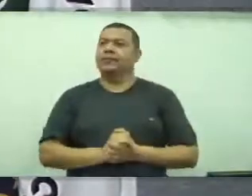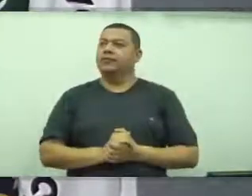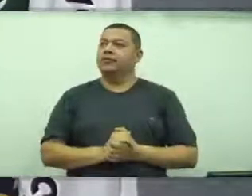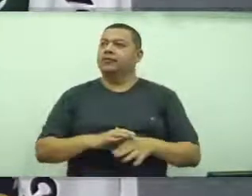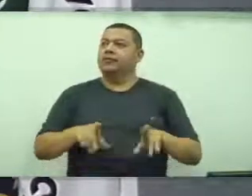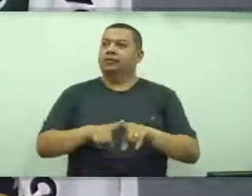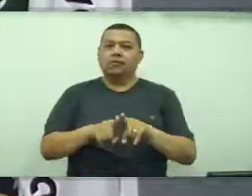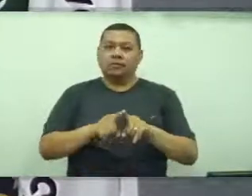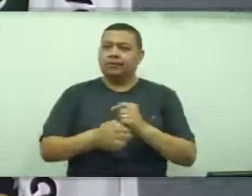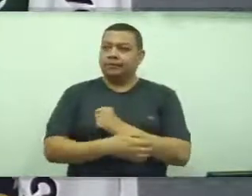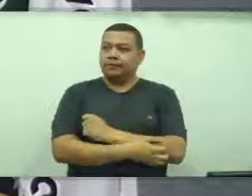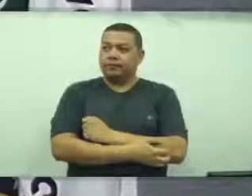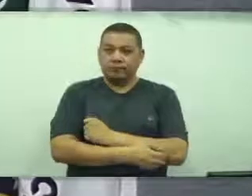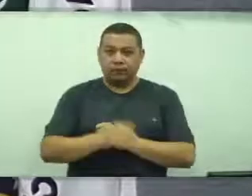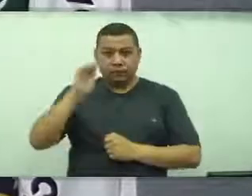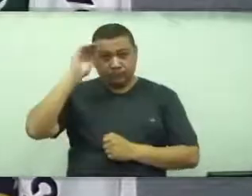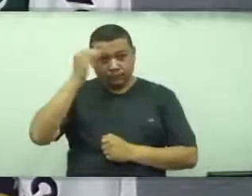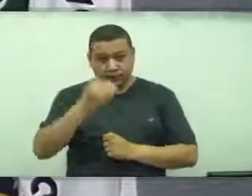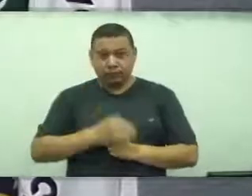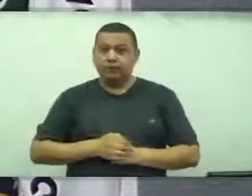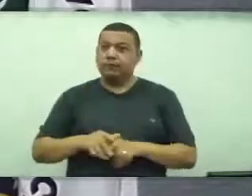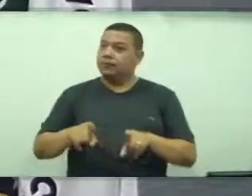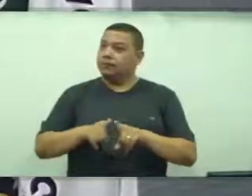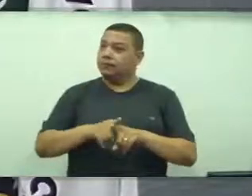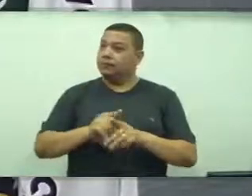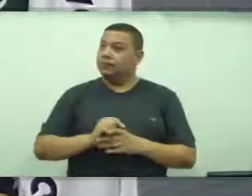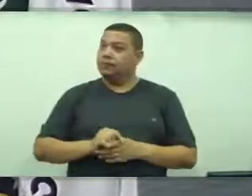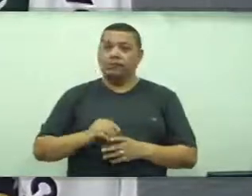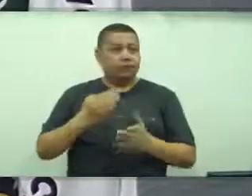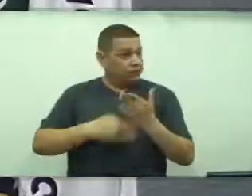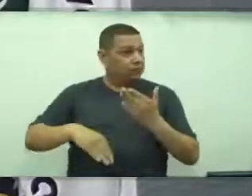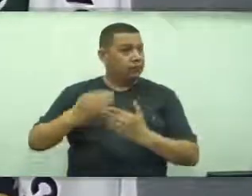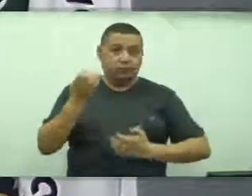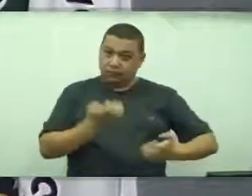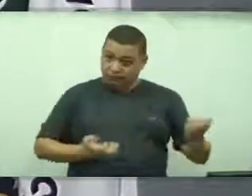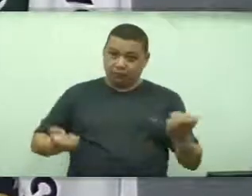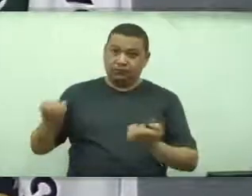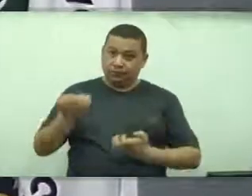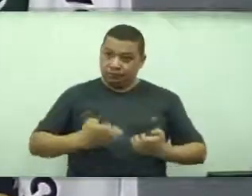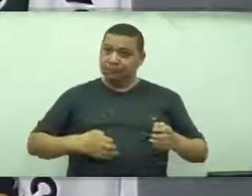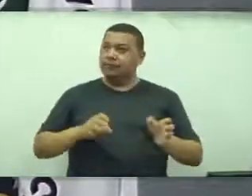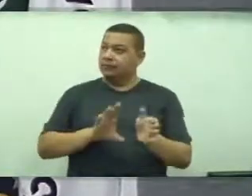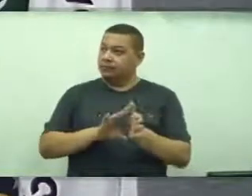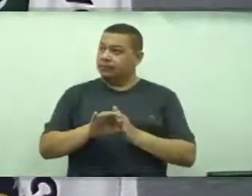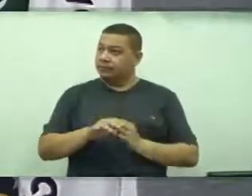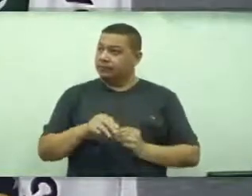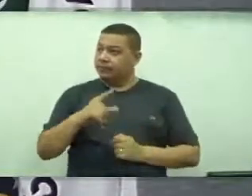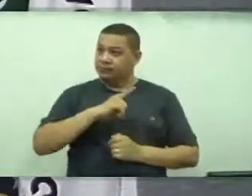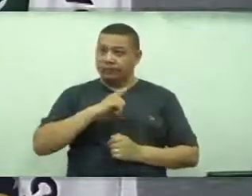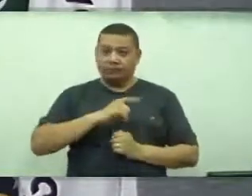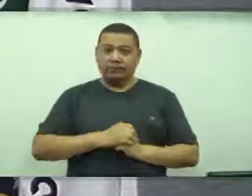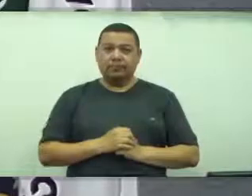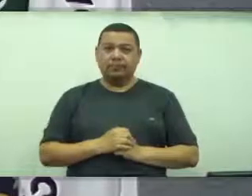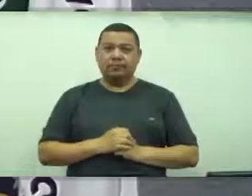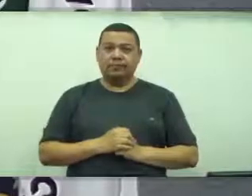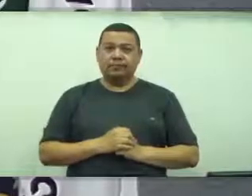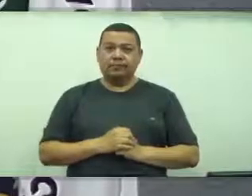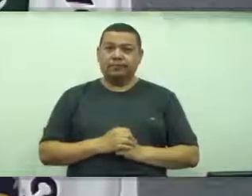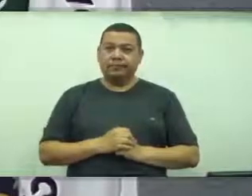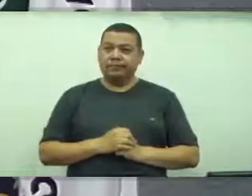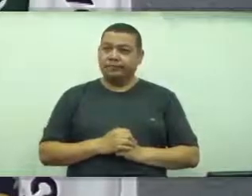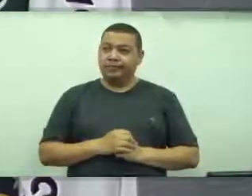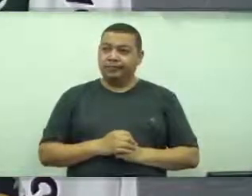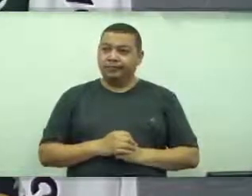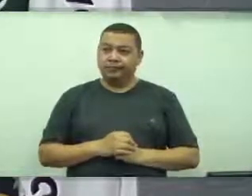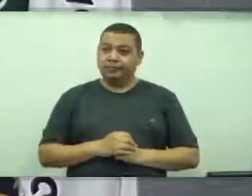parabéns, prefeito Adailto Fúria, e parabéns todos os servidores municipais, né, que terão esse privilégio de trabalhar